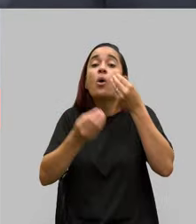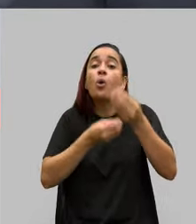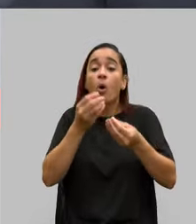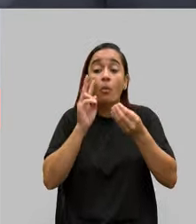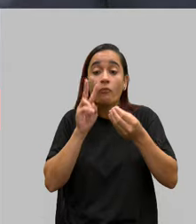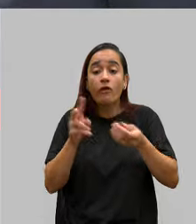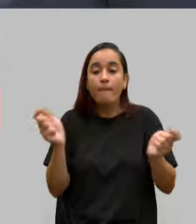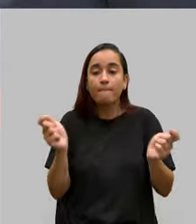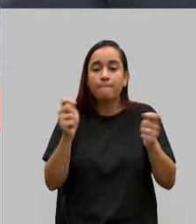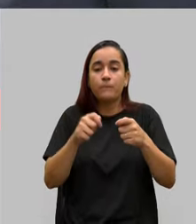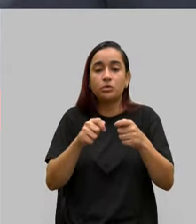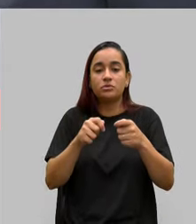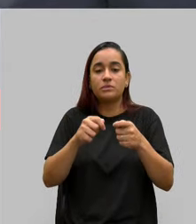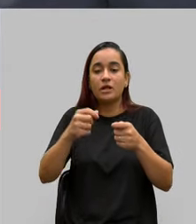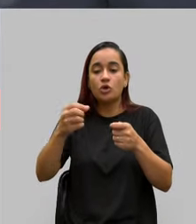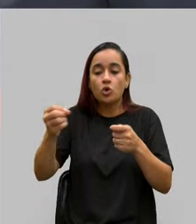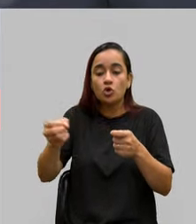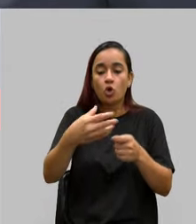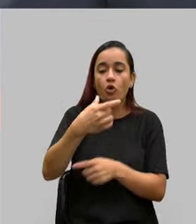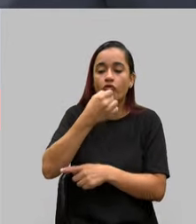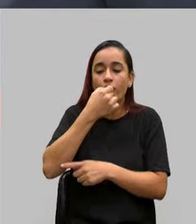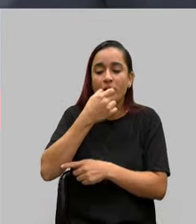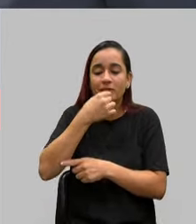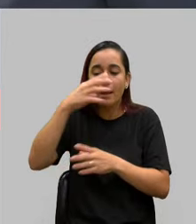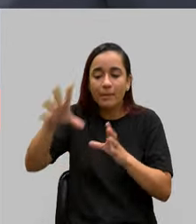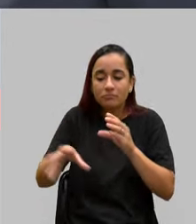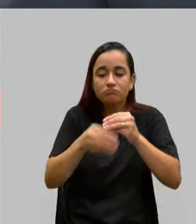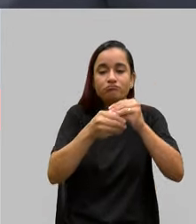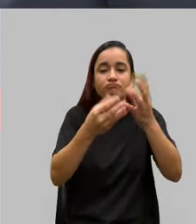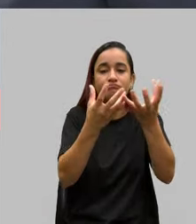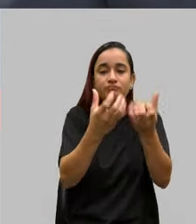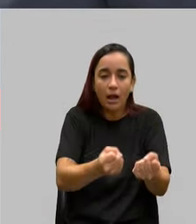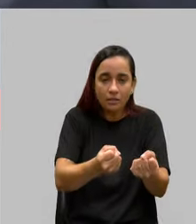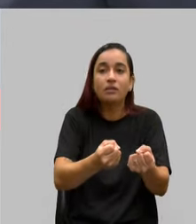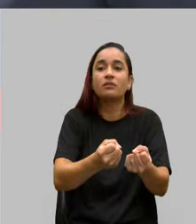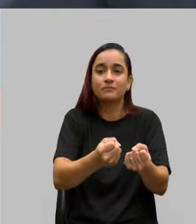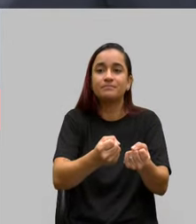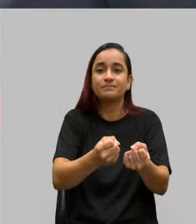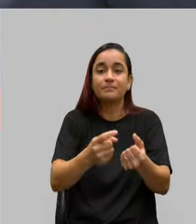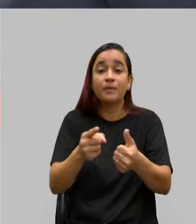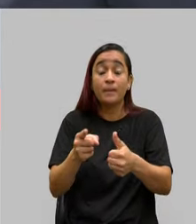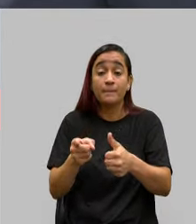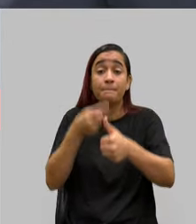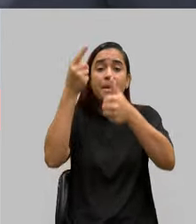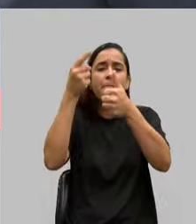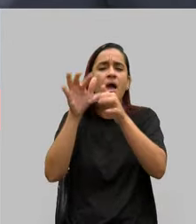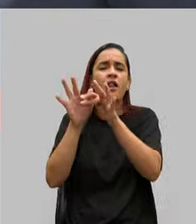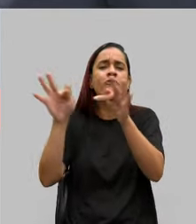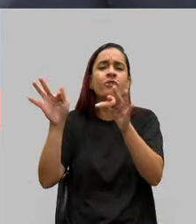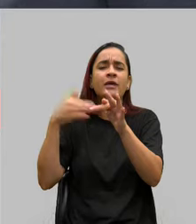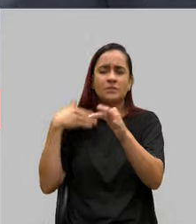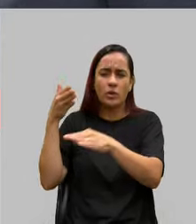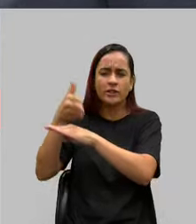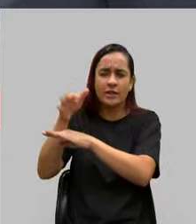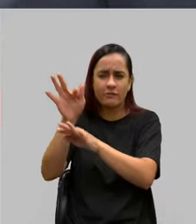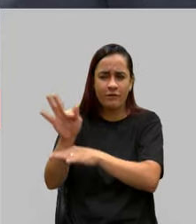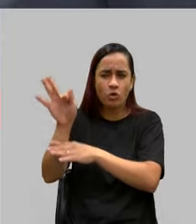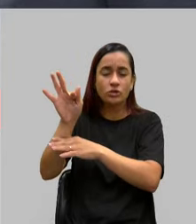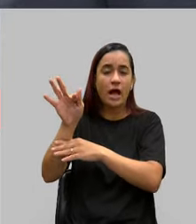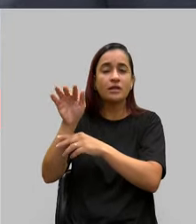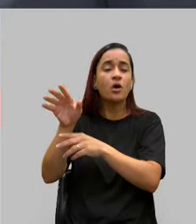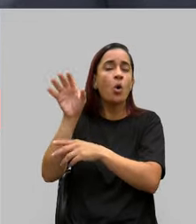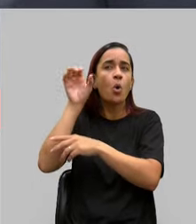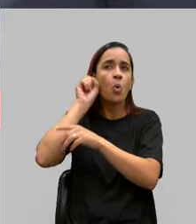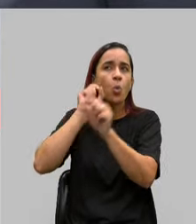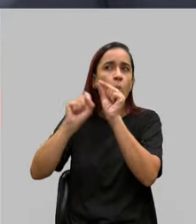incorporação de um medicamento primeira frase que eu ouvi quando entrei na universidade foi a diferença entre